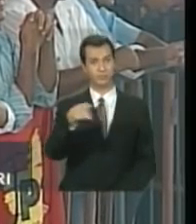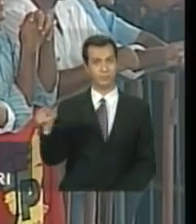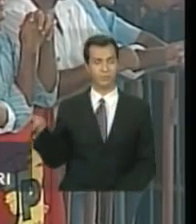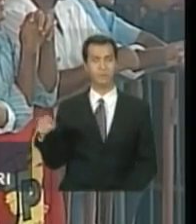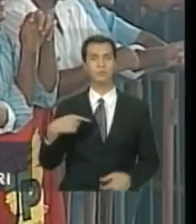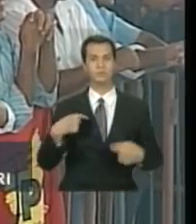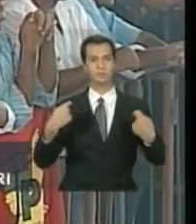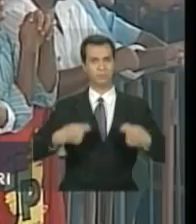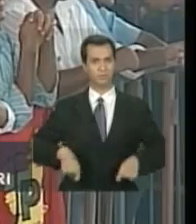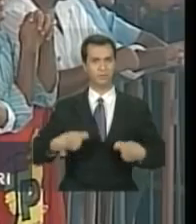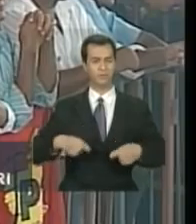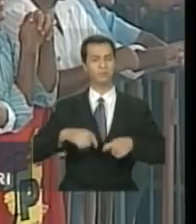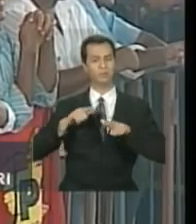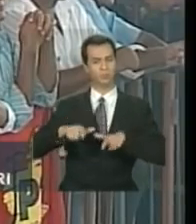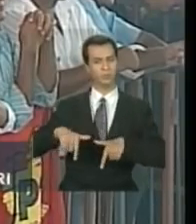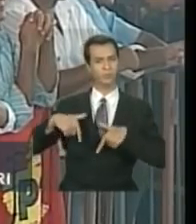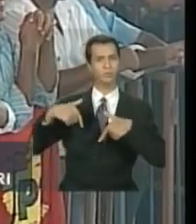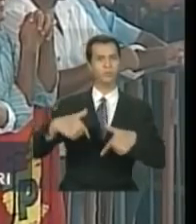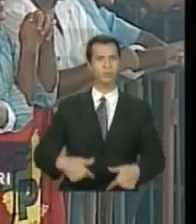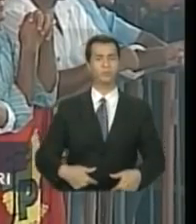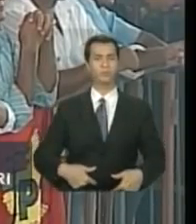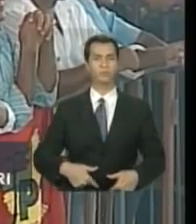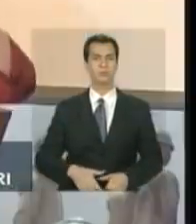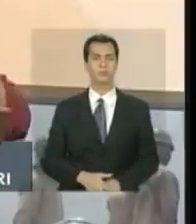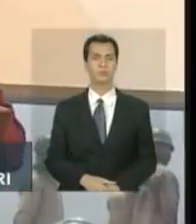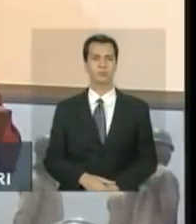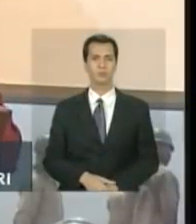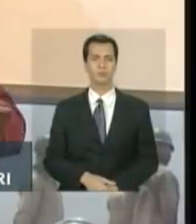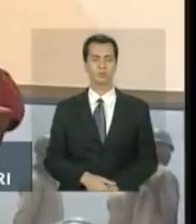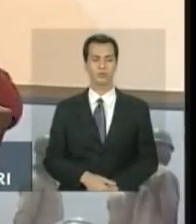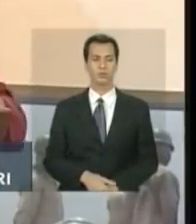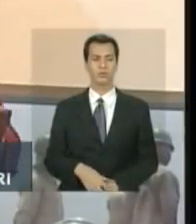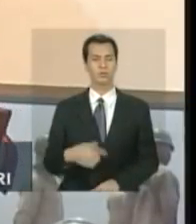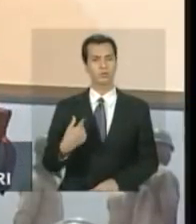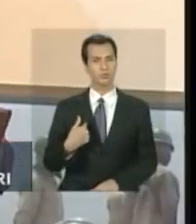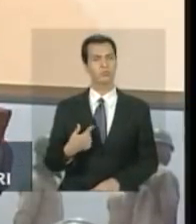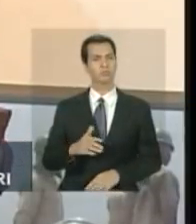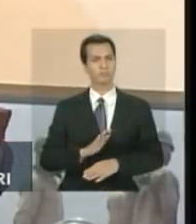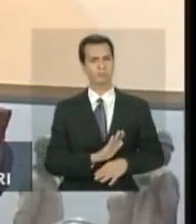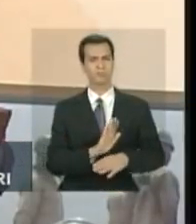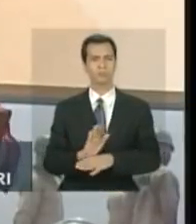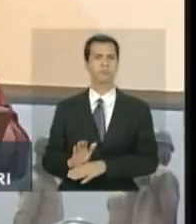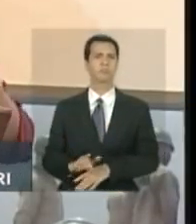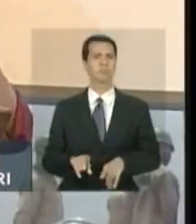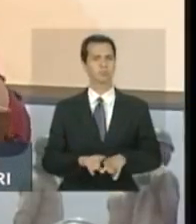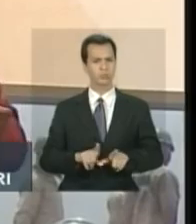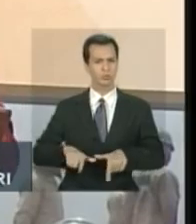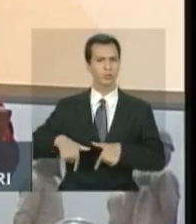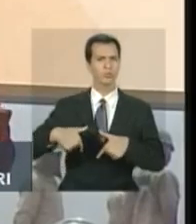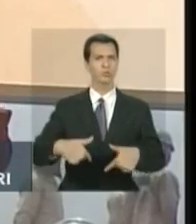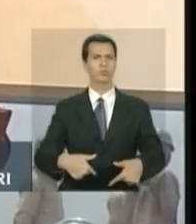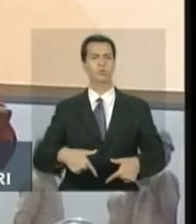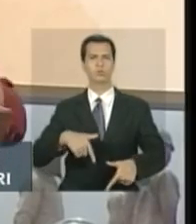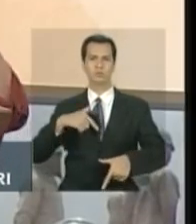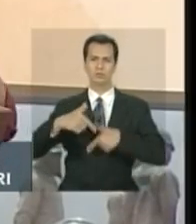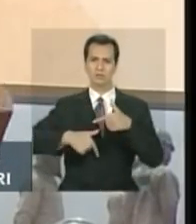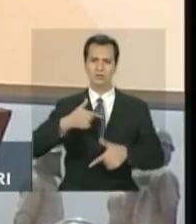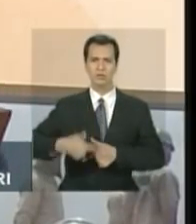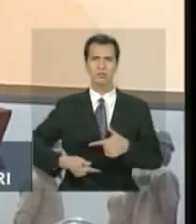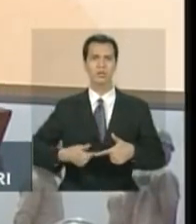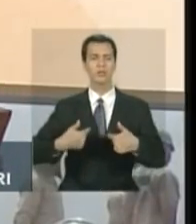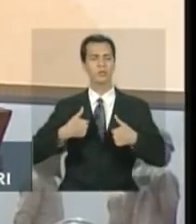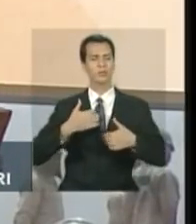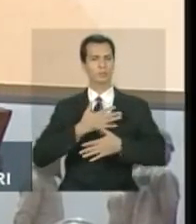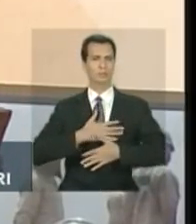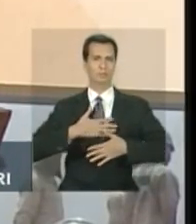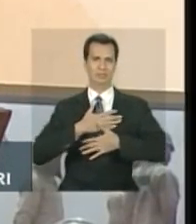todo o meu esforço, toda a minha dedicação e todo o meu empenho. Para mim, é um prazer